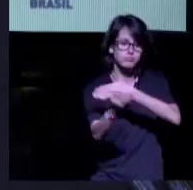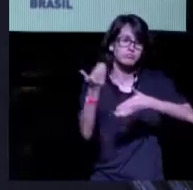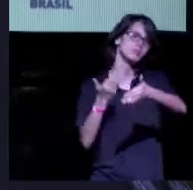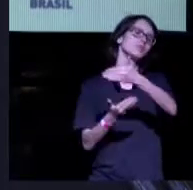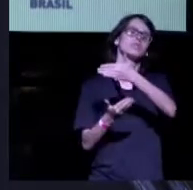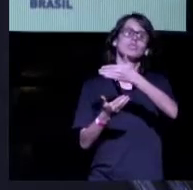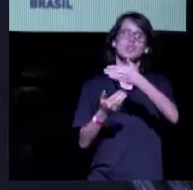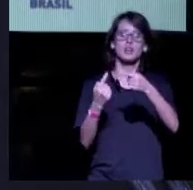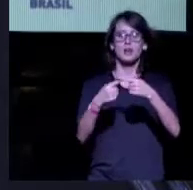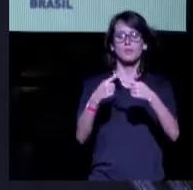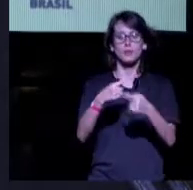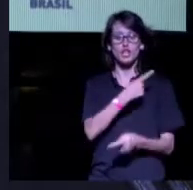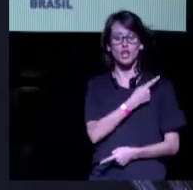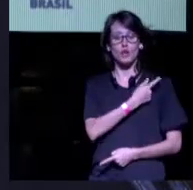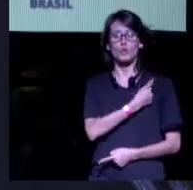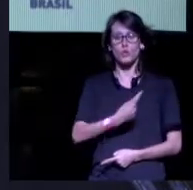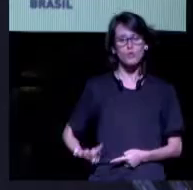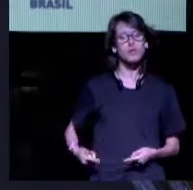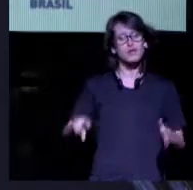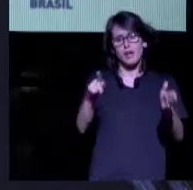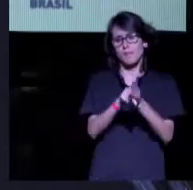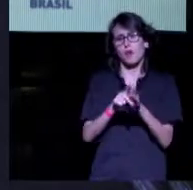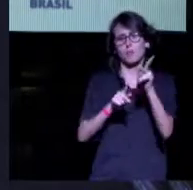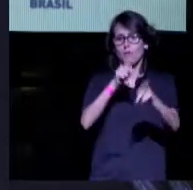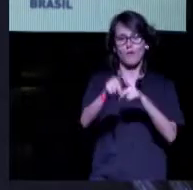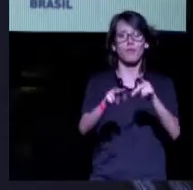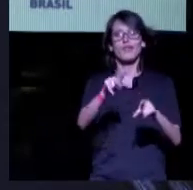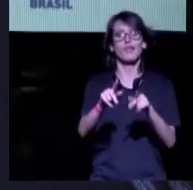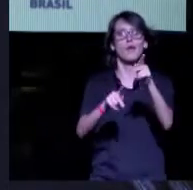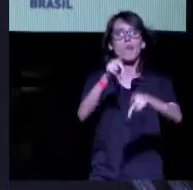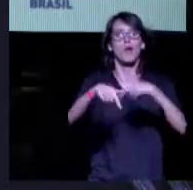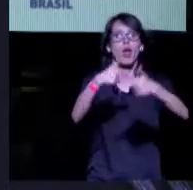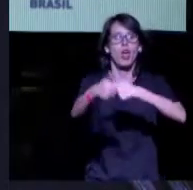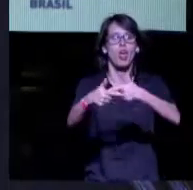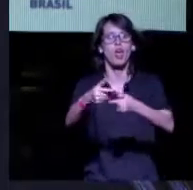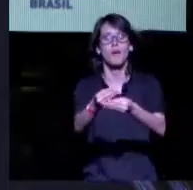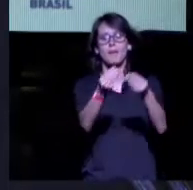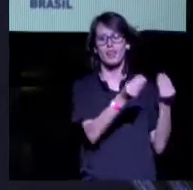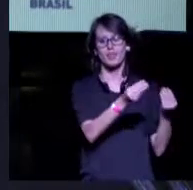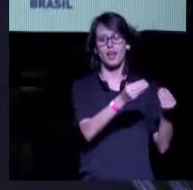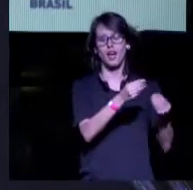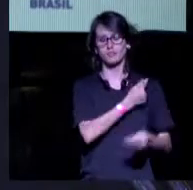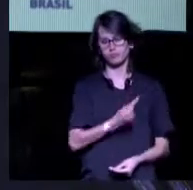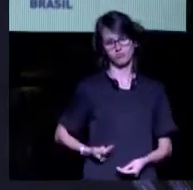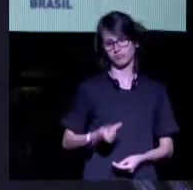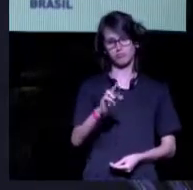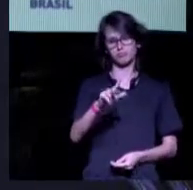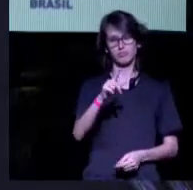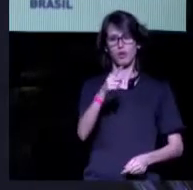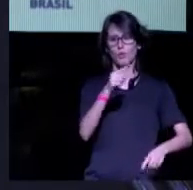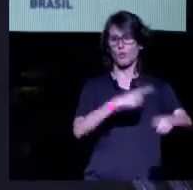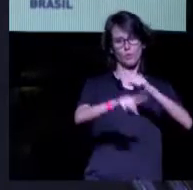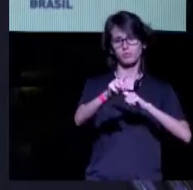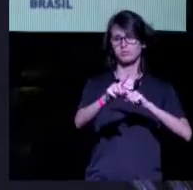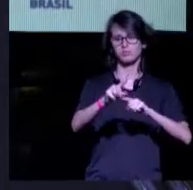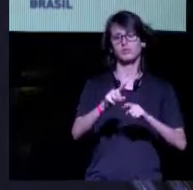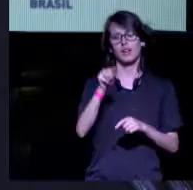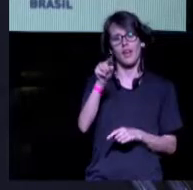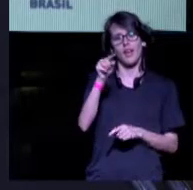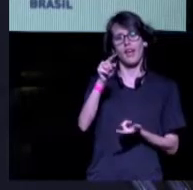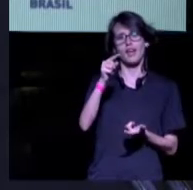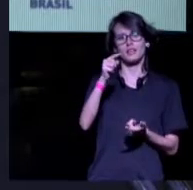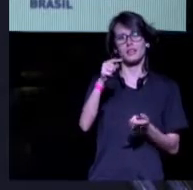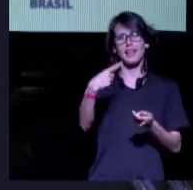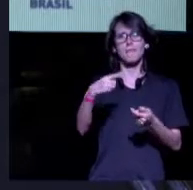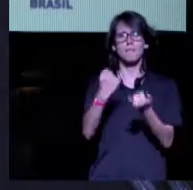pelo governo sérvio é o povo e não o contrário não o povo ali em cima tá trabalhando para receber o governo então acho que essa lógica que é uma lógica